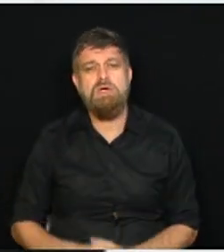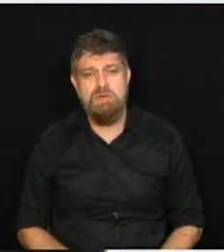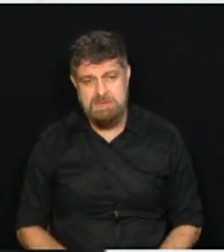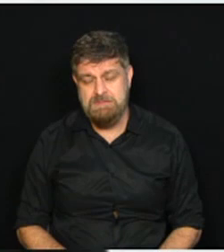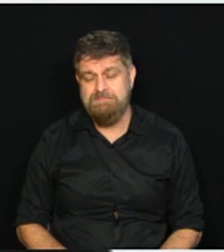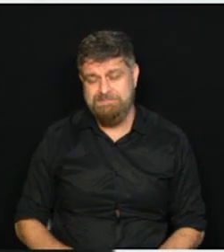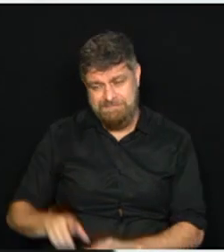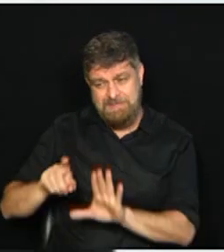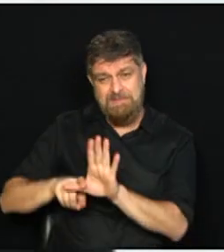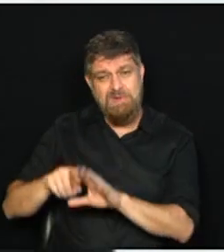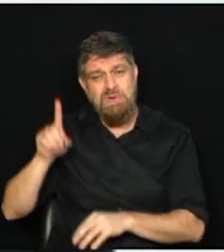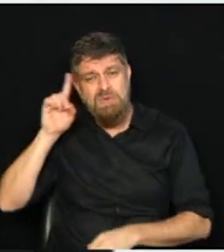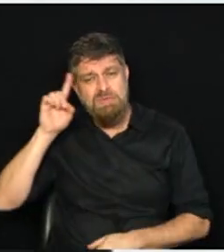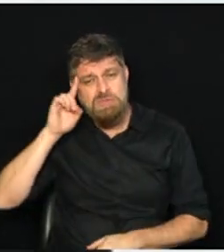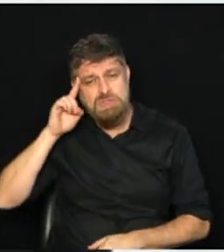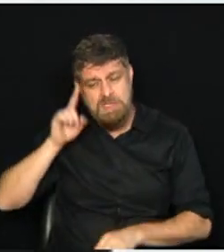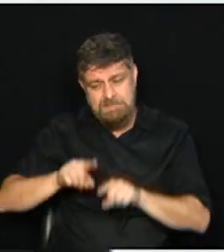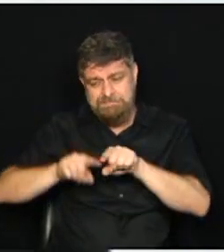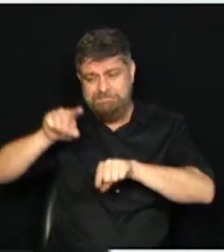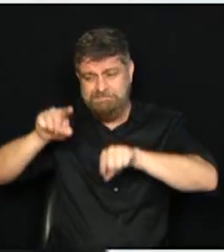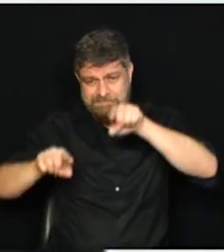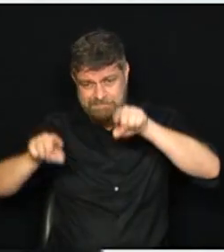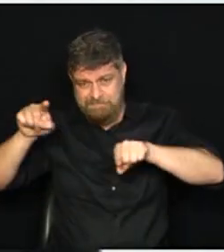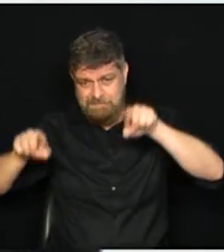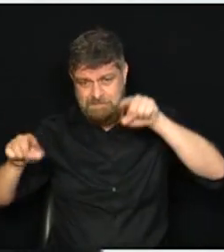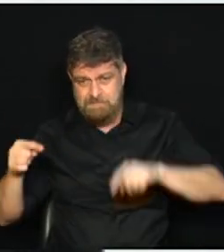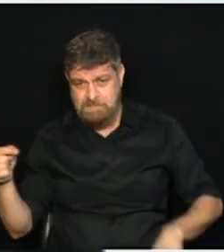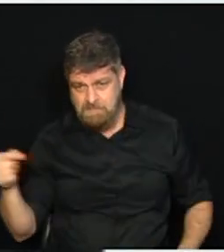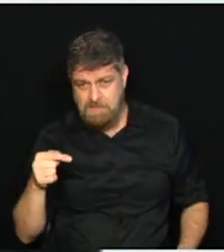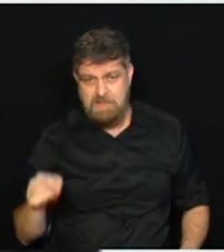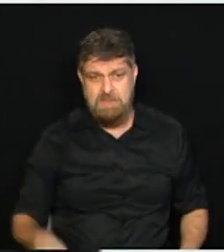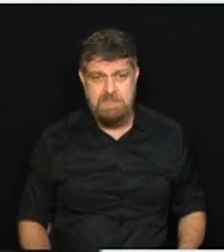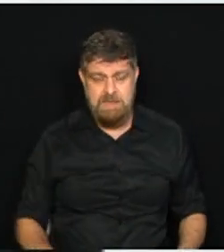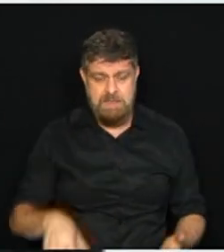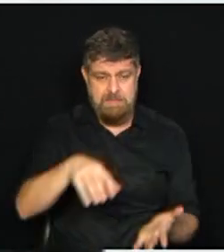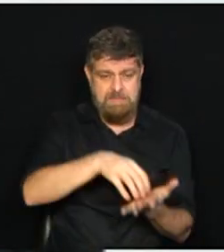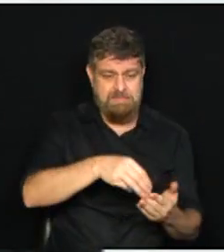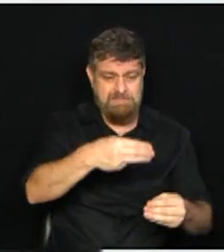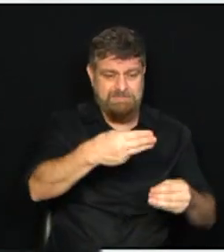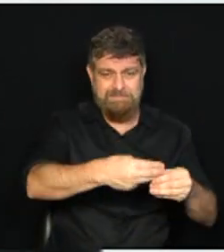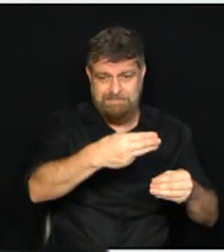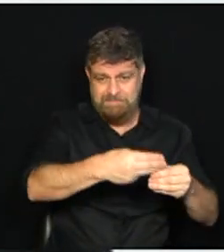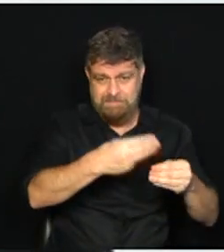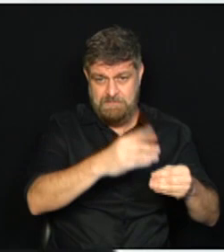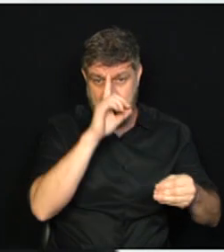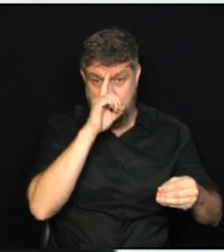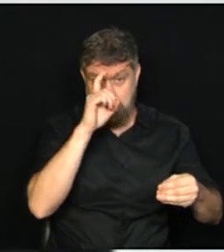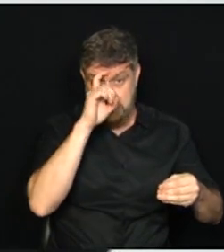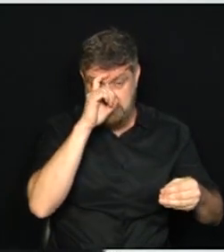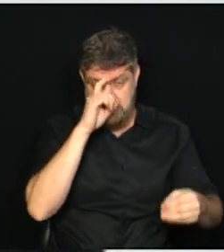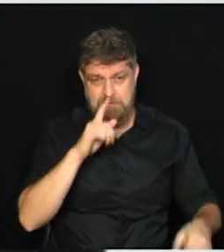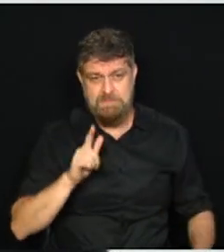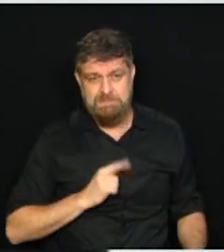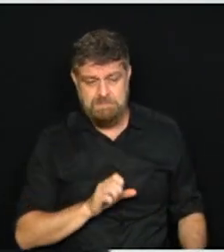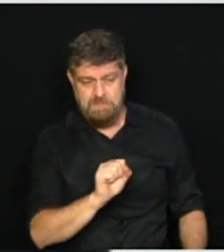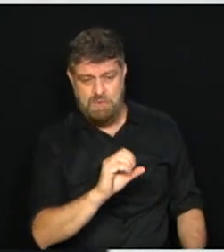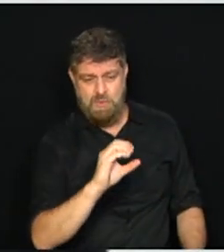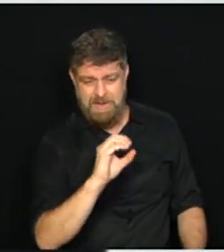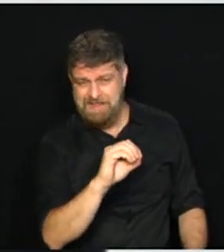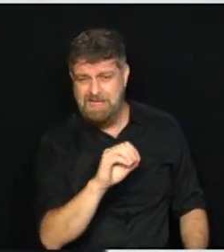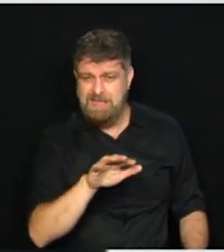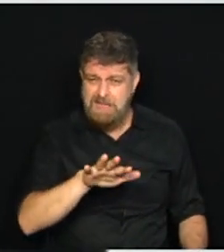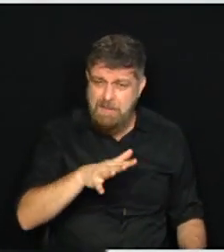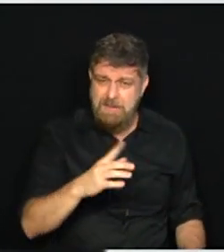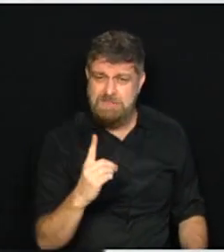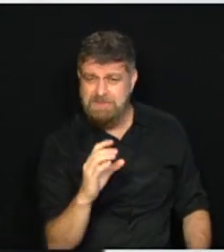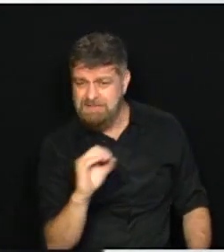dependendo do dia, no Amoreiras Metropolitano, em torno de 80 a 100